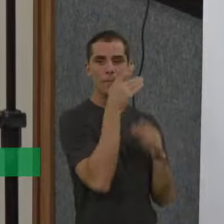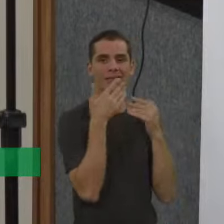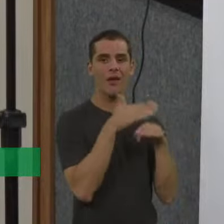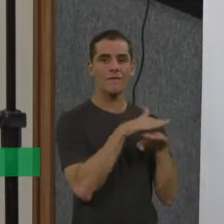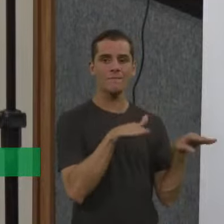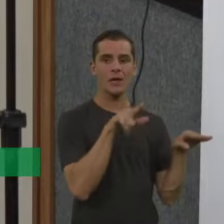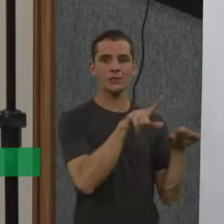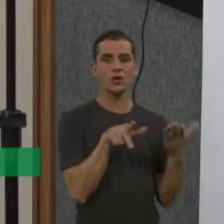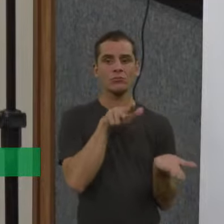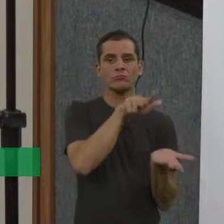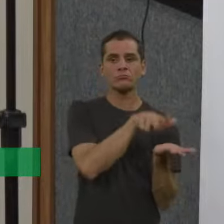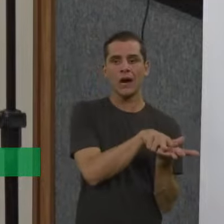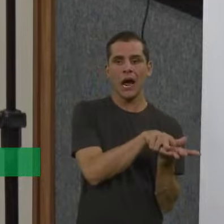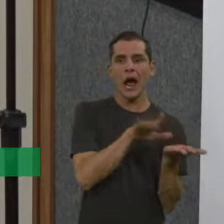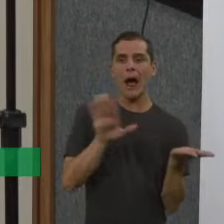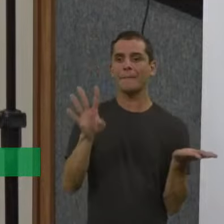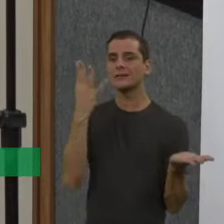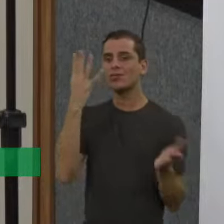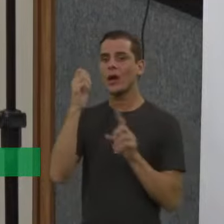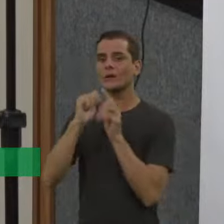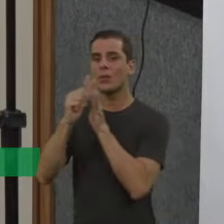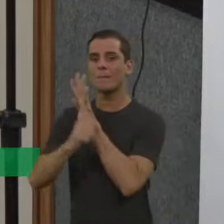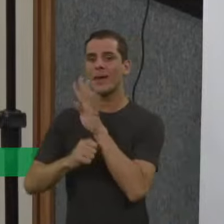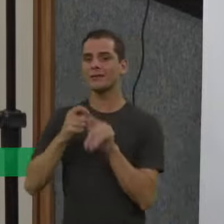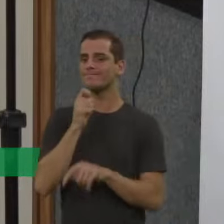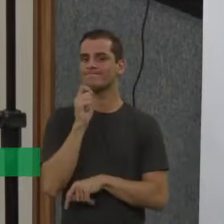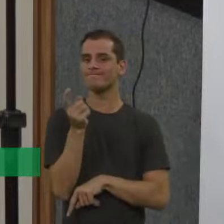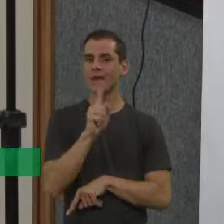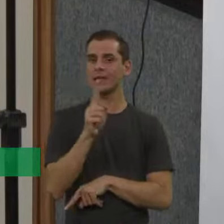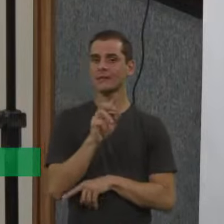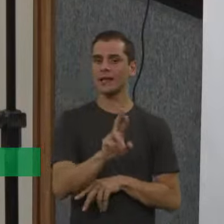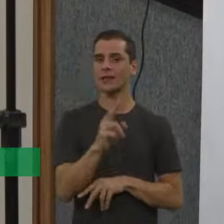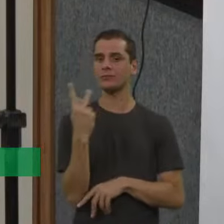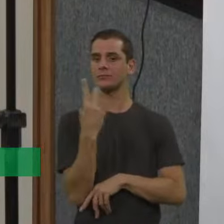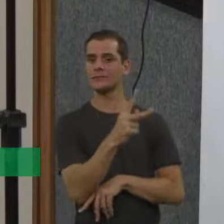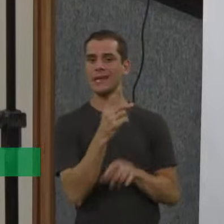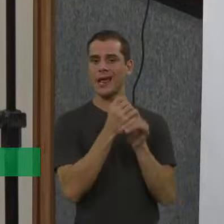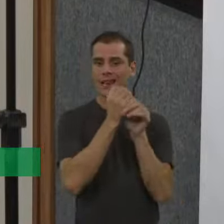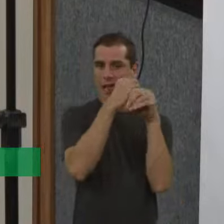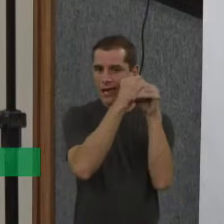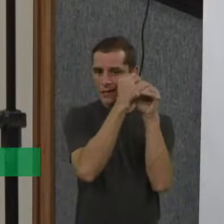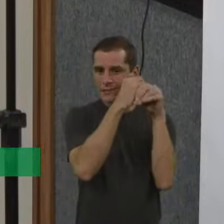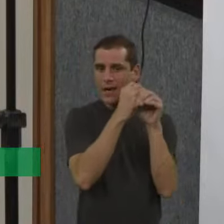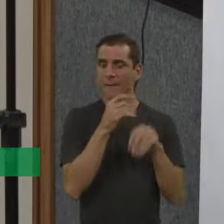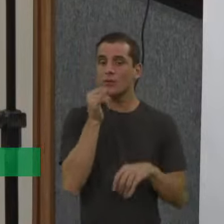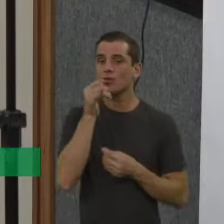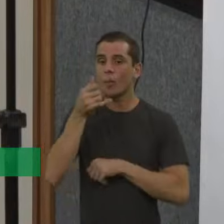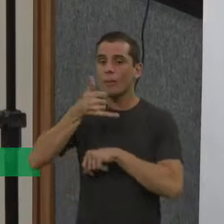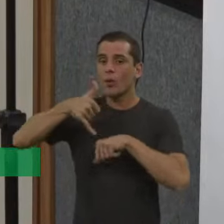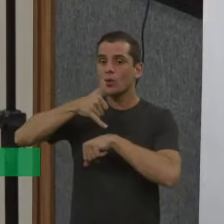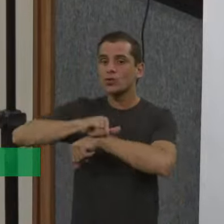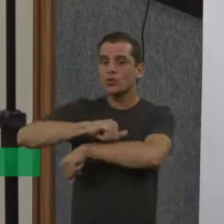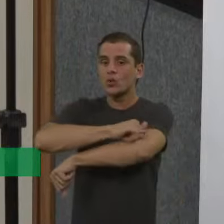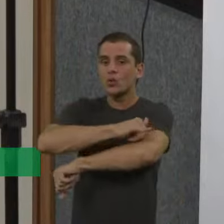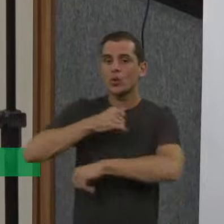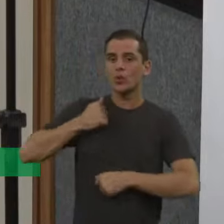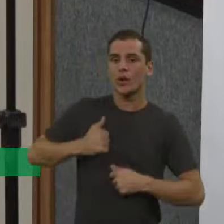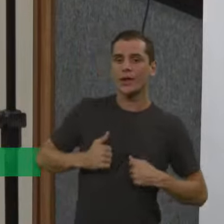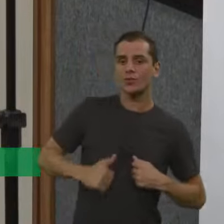o médico sabe, ela não ganha peso, ela está na UTI, ela está perdendo gordura nas fezes, e ela não pode ter